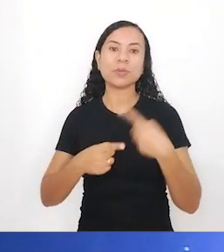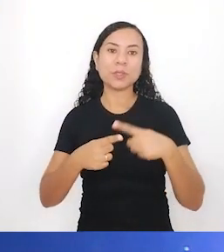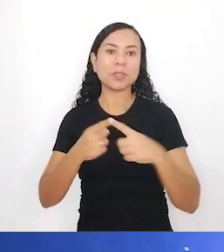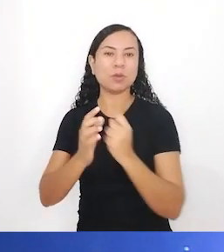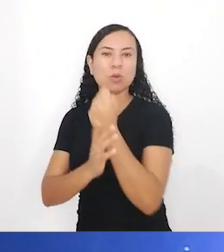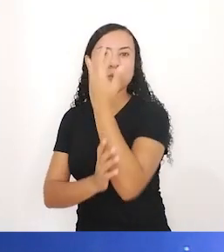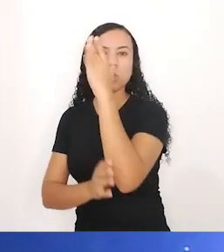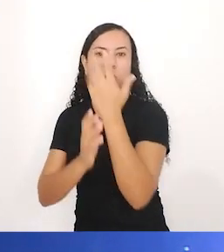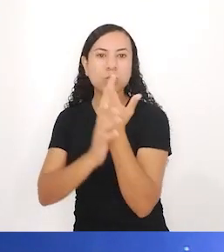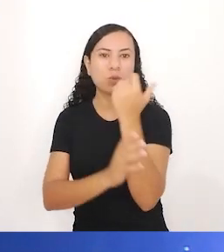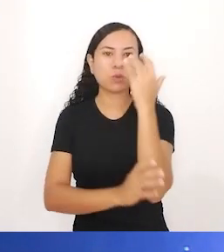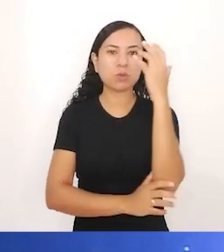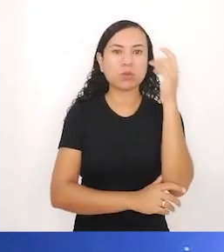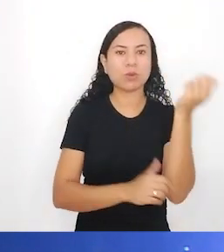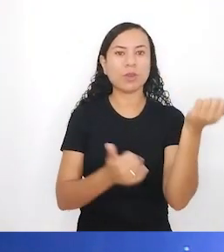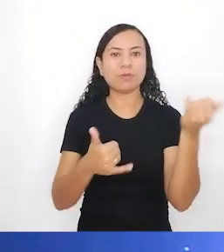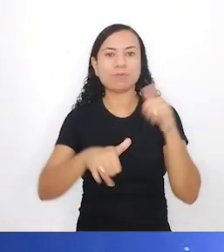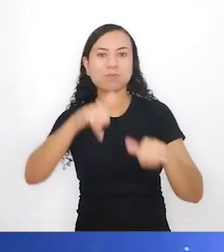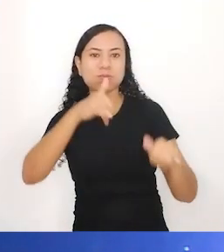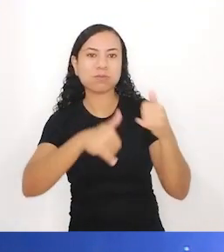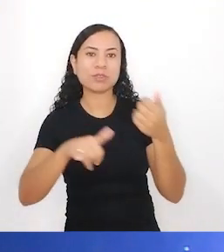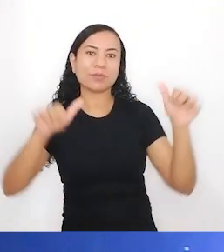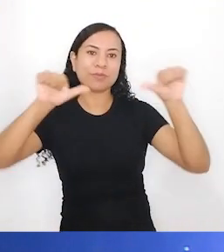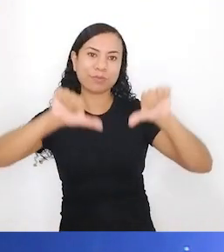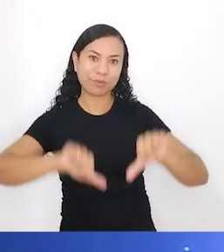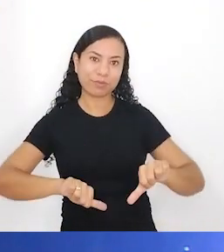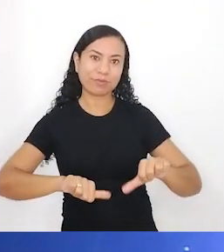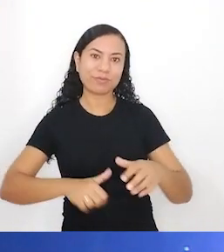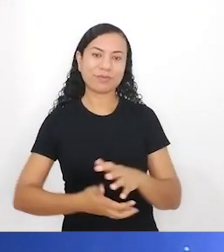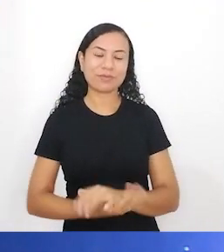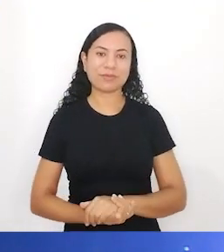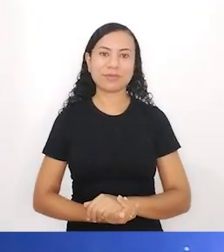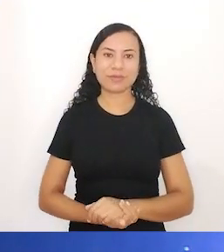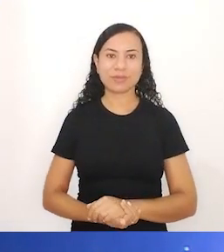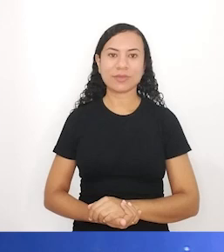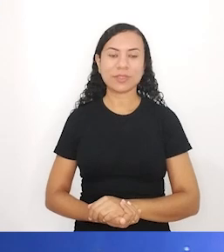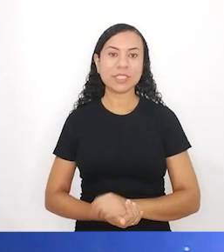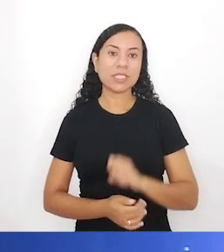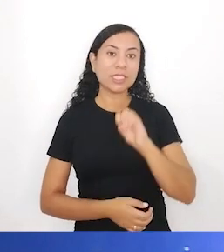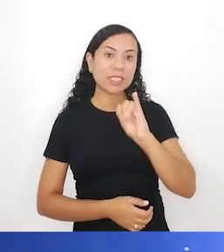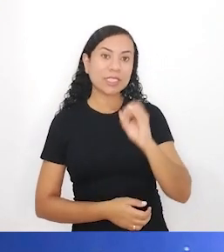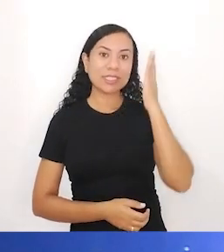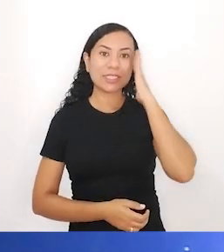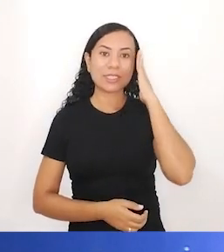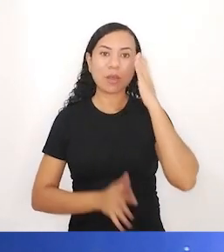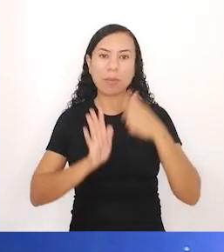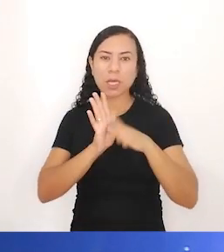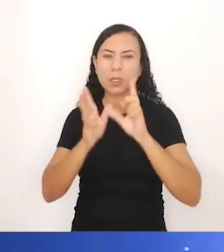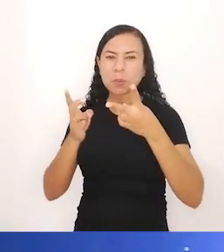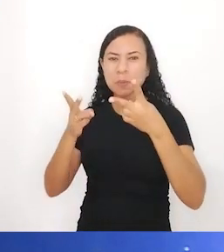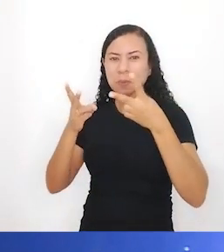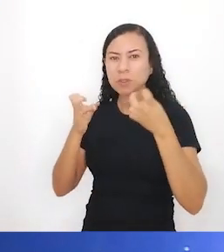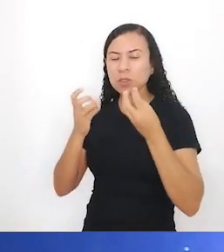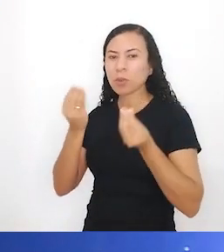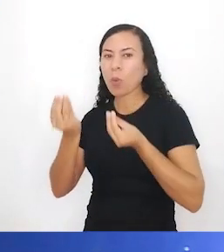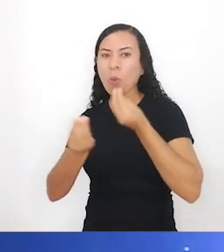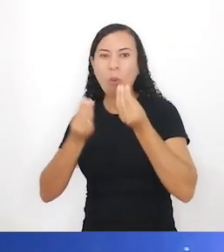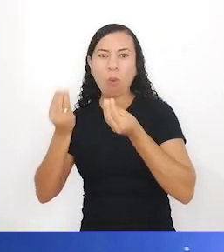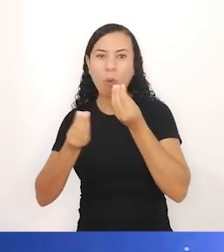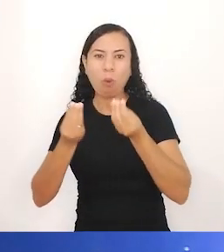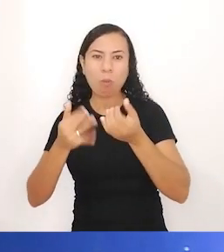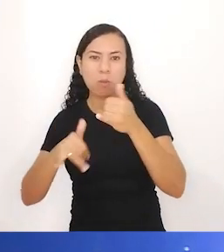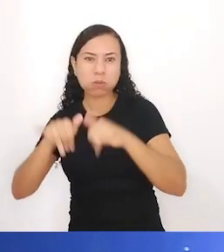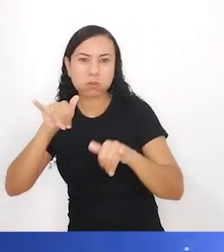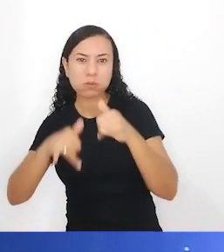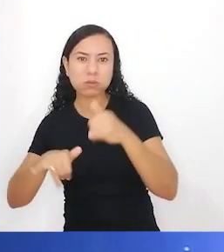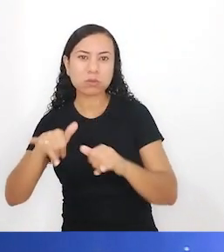ver com a produtividade do alimento. Então, você ter uma previsão sobre esse processo, a produção desse alimento,